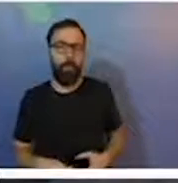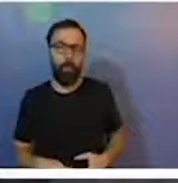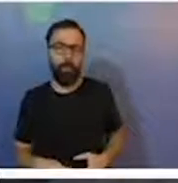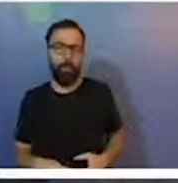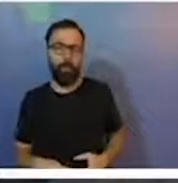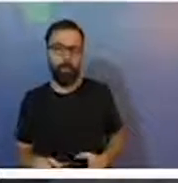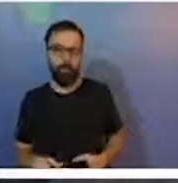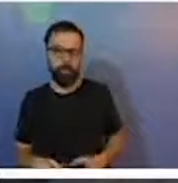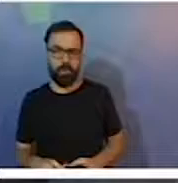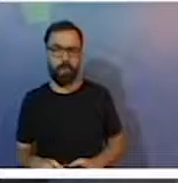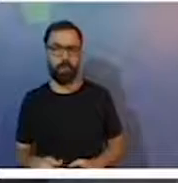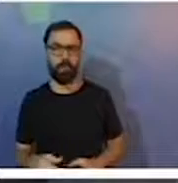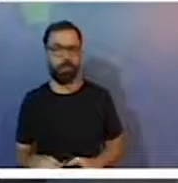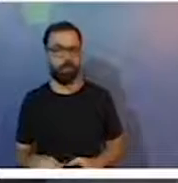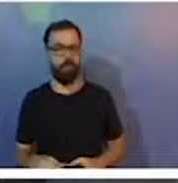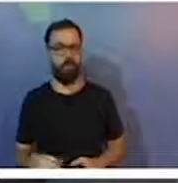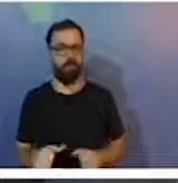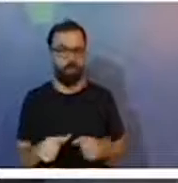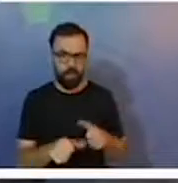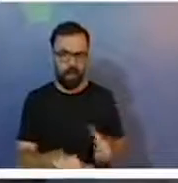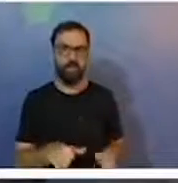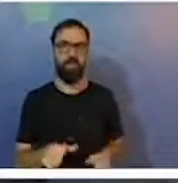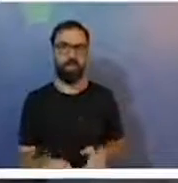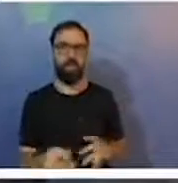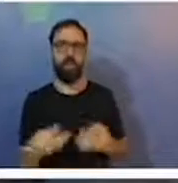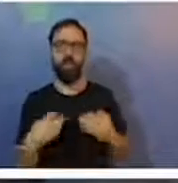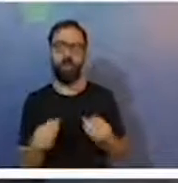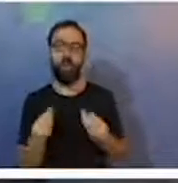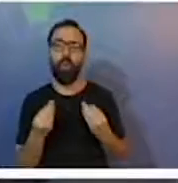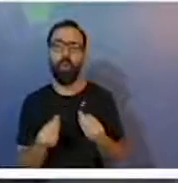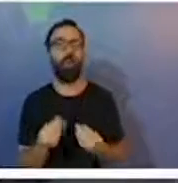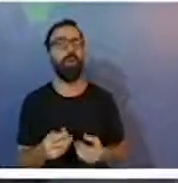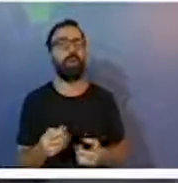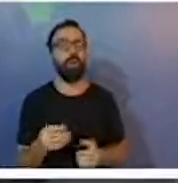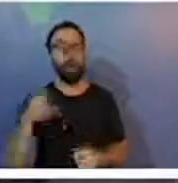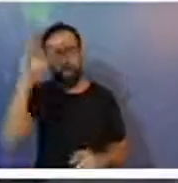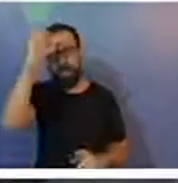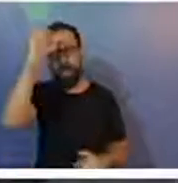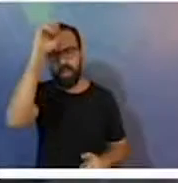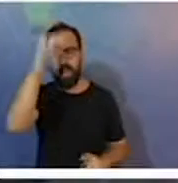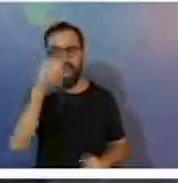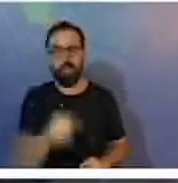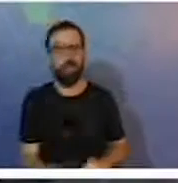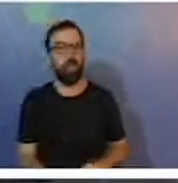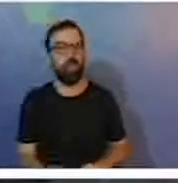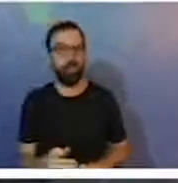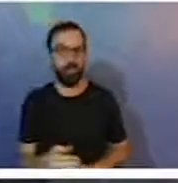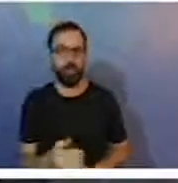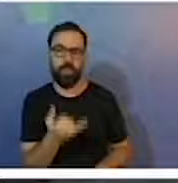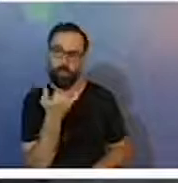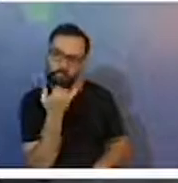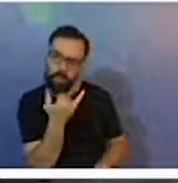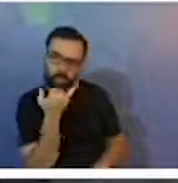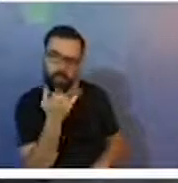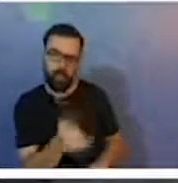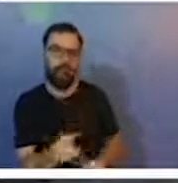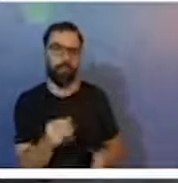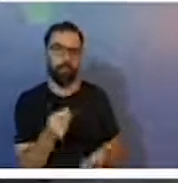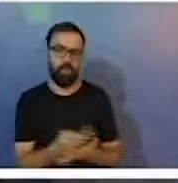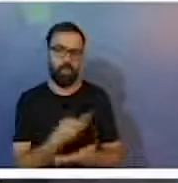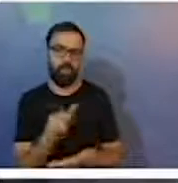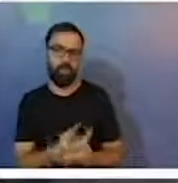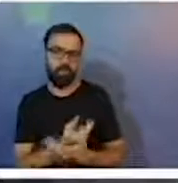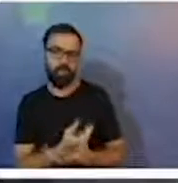de uma outra de um outro modo temos falhas temos erros simples peço desculpas a vocês pelos